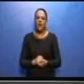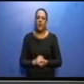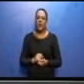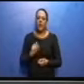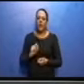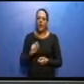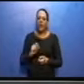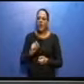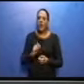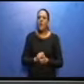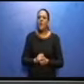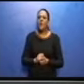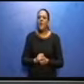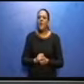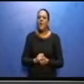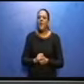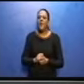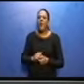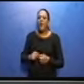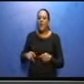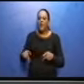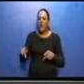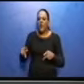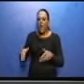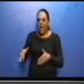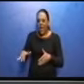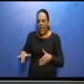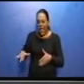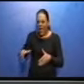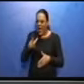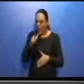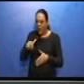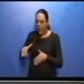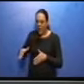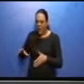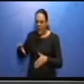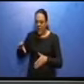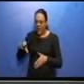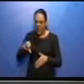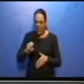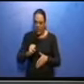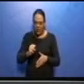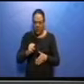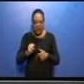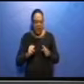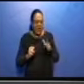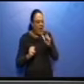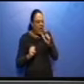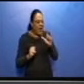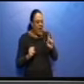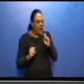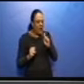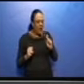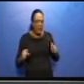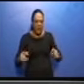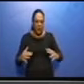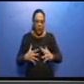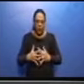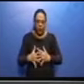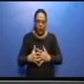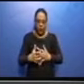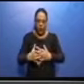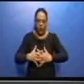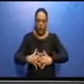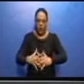se misturam às frias, favorece a pesca. Na Índia, aí nós temos a corrente quente do Índico Norte, né,